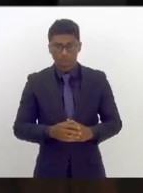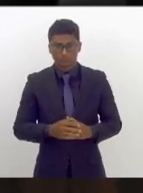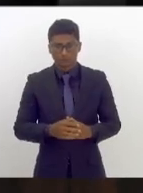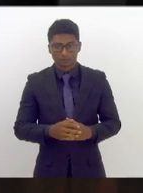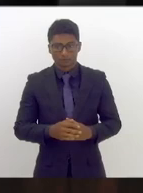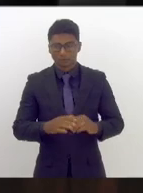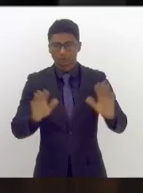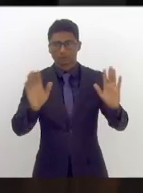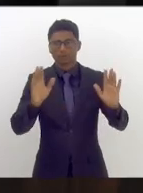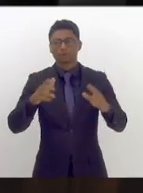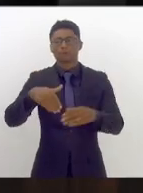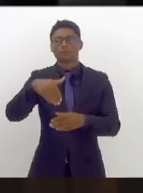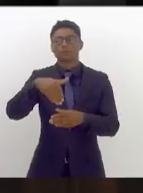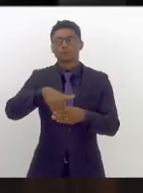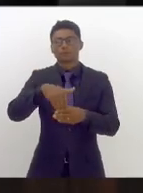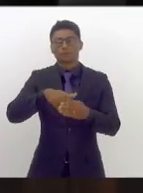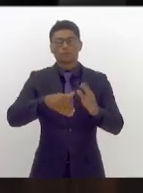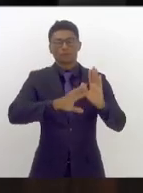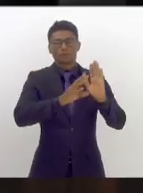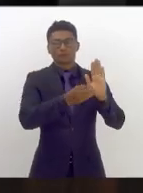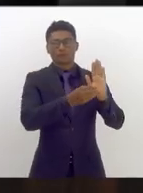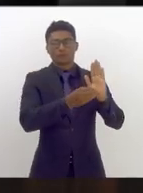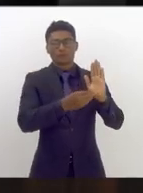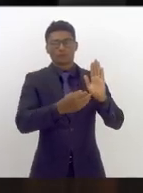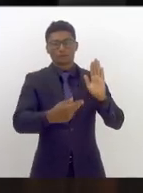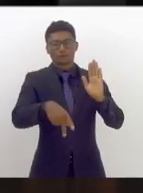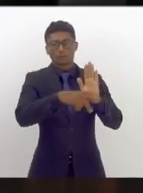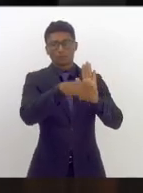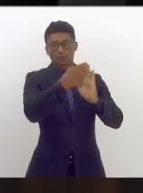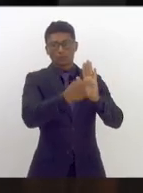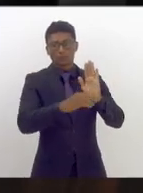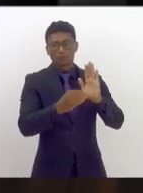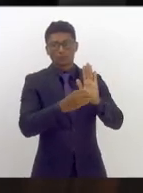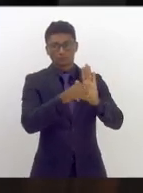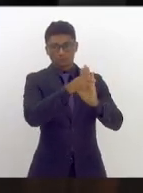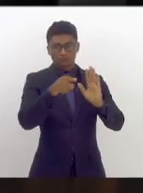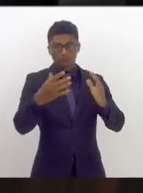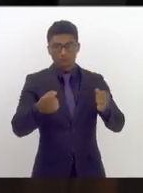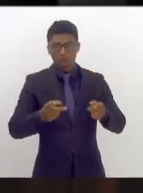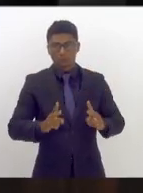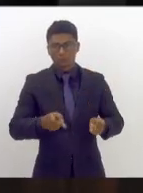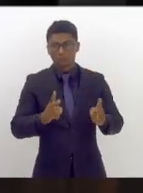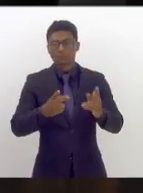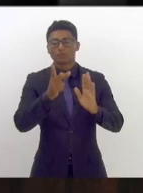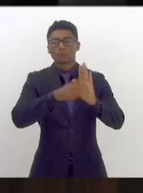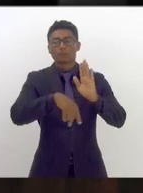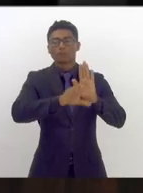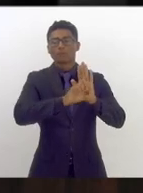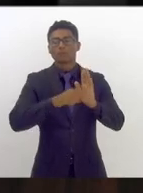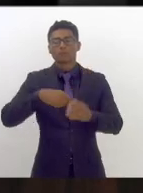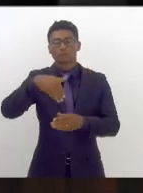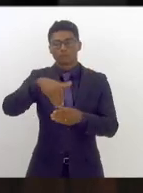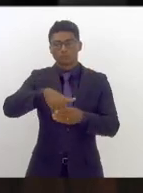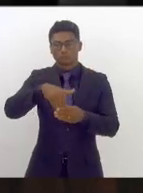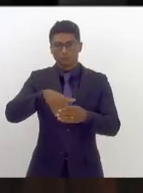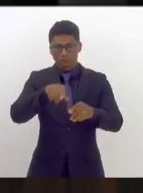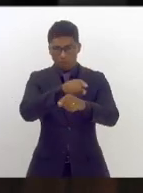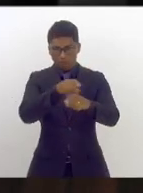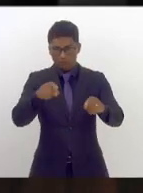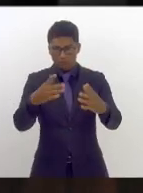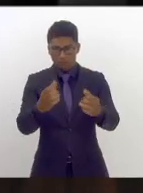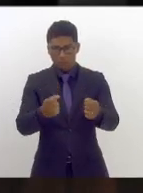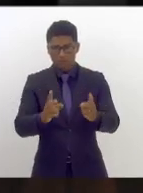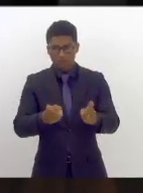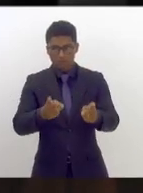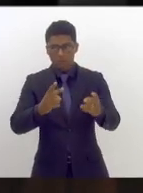Em votação, a emenda de redação. Os senhores que aprovam, permaneçam como estão, aprovado. Em votação, o projeto assim emendado. Os senhores que aprovam, permaneçam